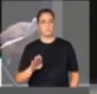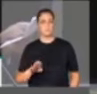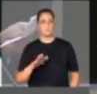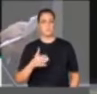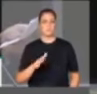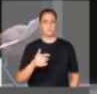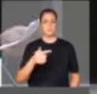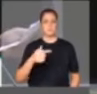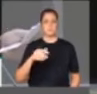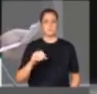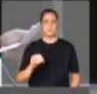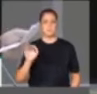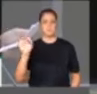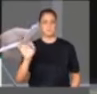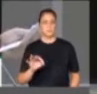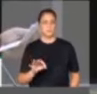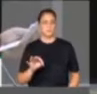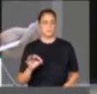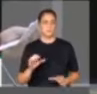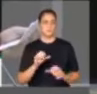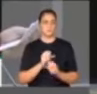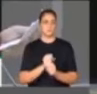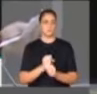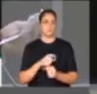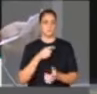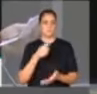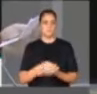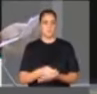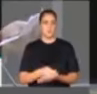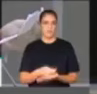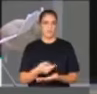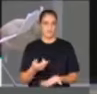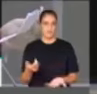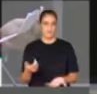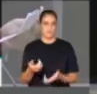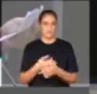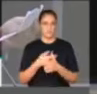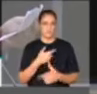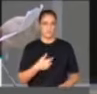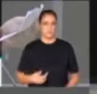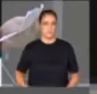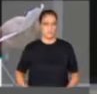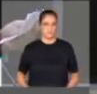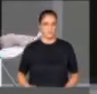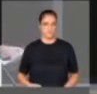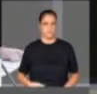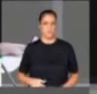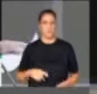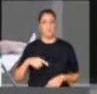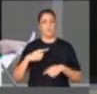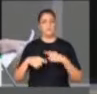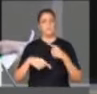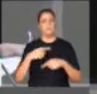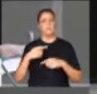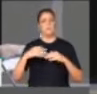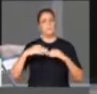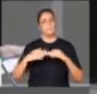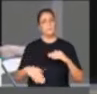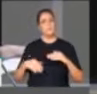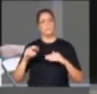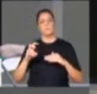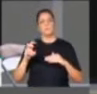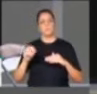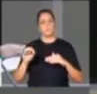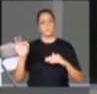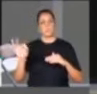70% da dívida pública. Deixamos com o governo da presidenta Dilma, depois de Lula, em menos de 50%.